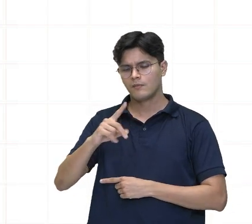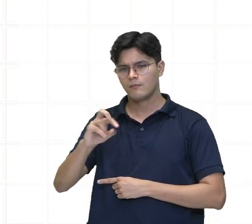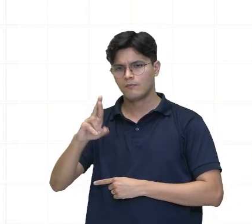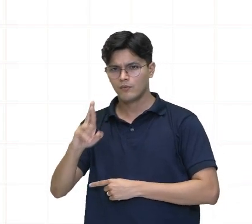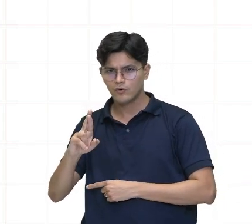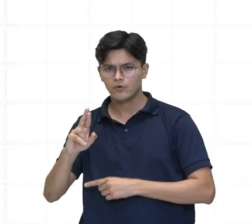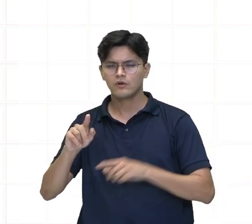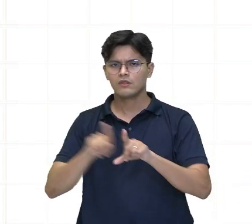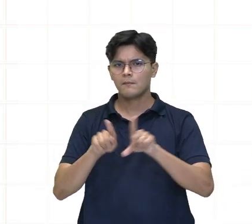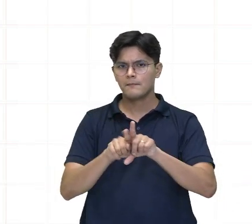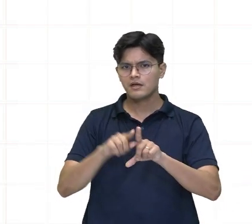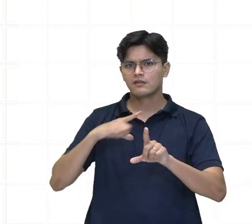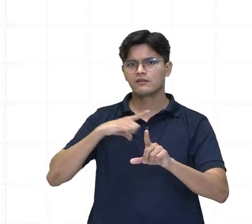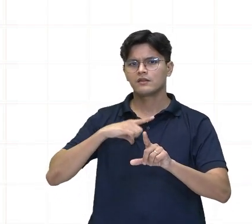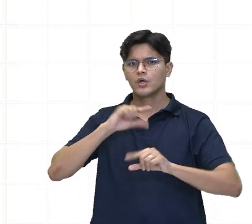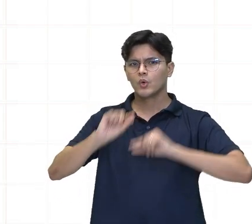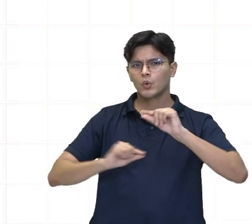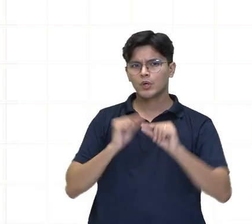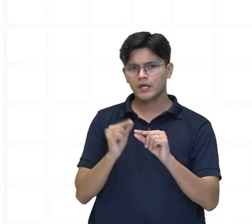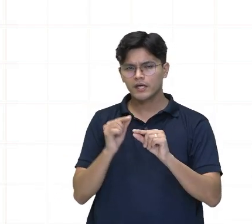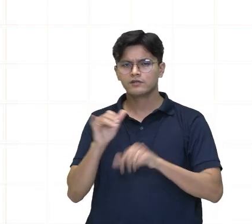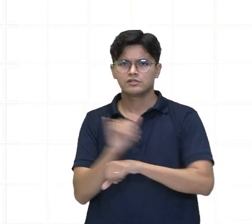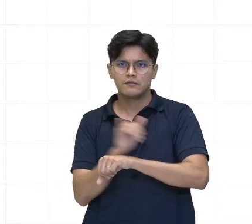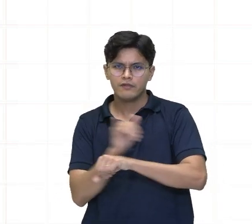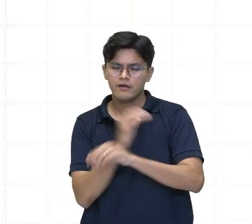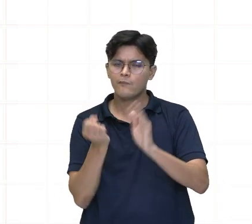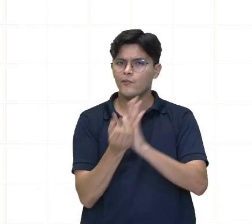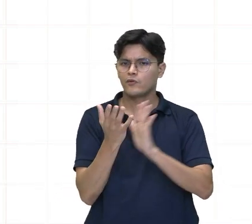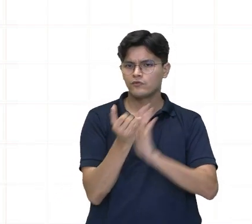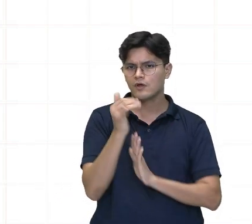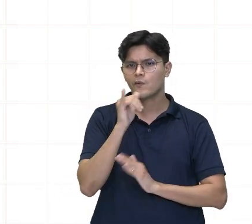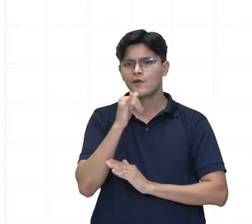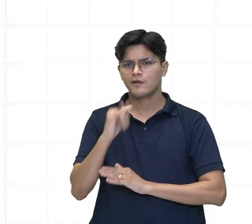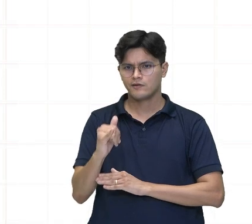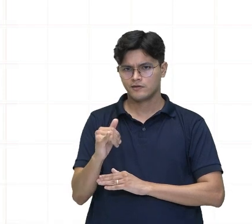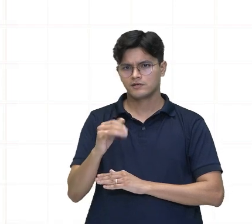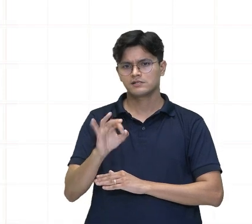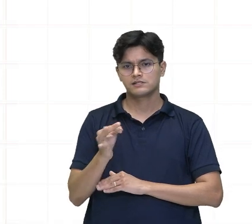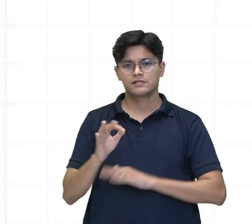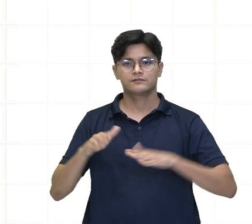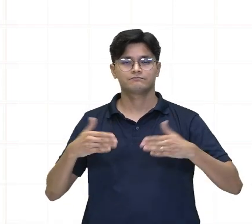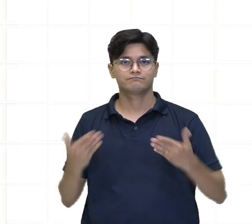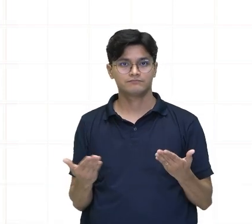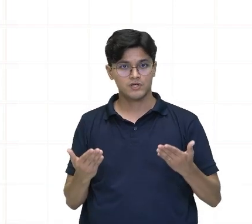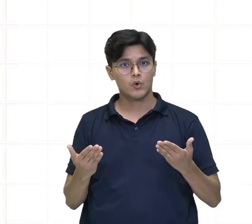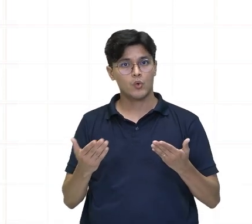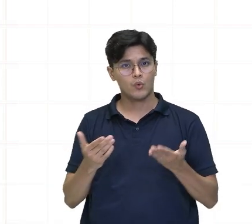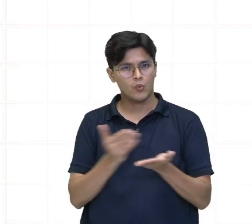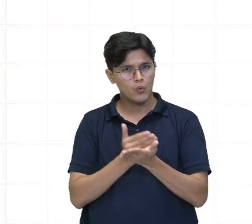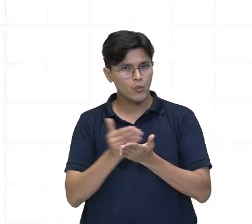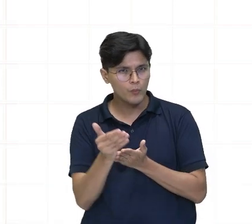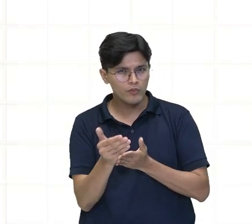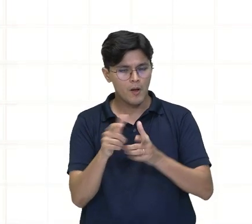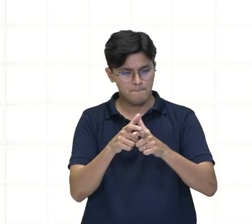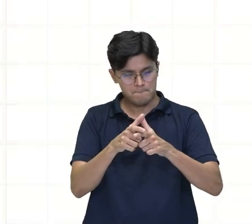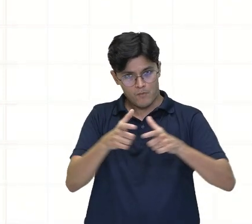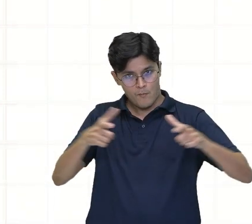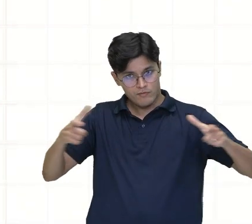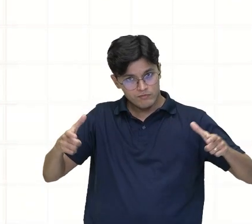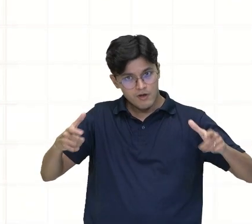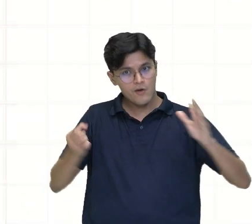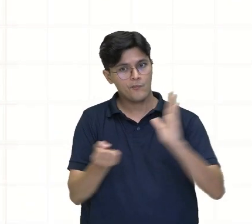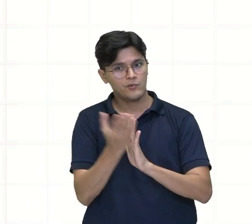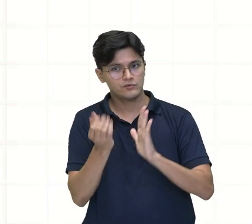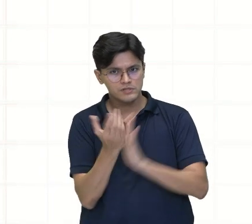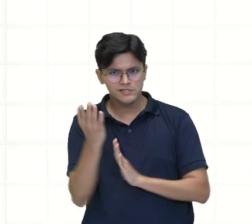vapor. Então, a produção fabril vai acontecer em larga escala, a gente consegue produzir muitas mercadorias em um tempo muito